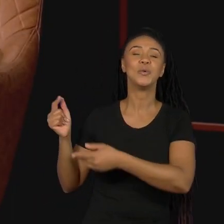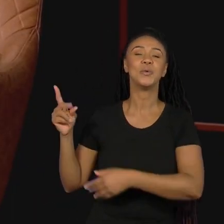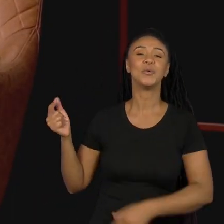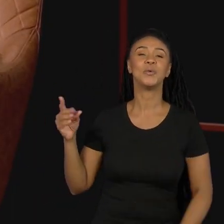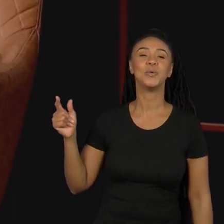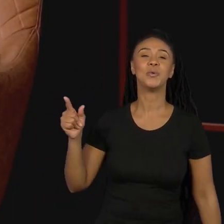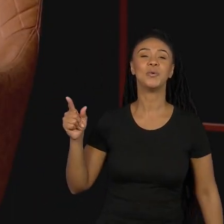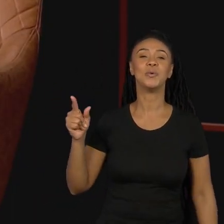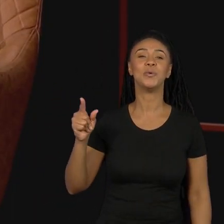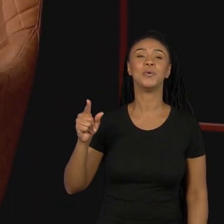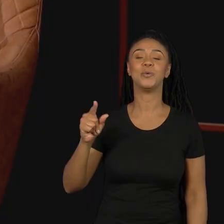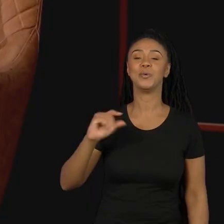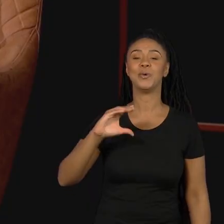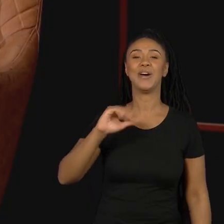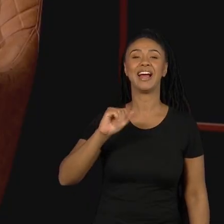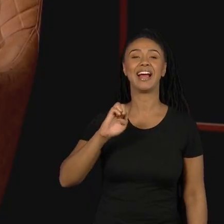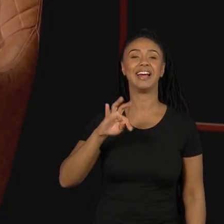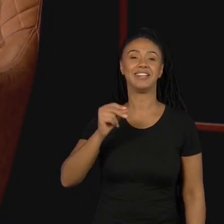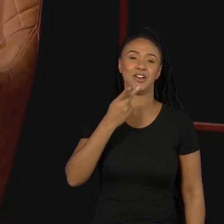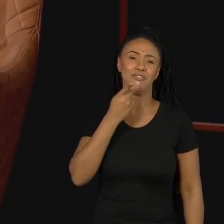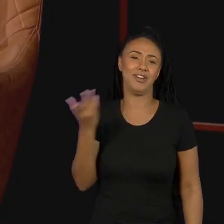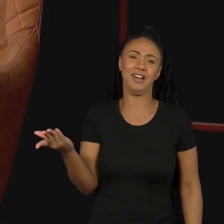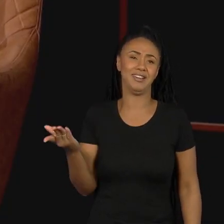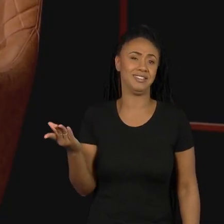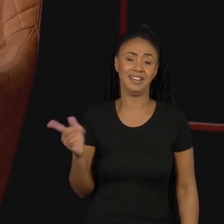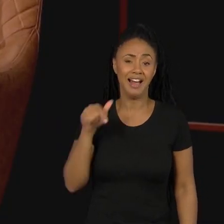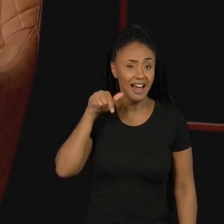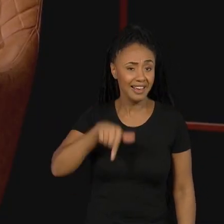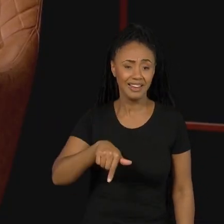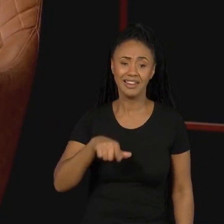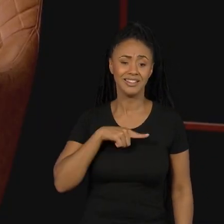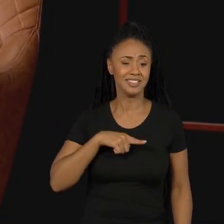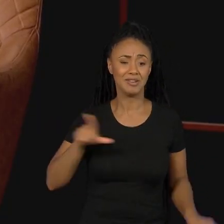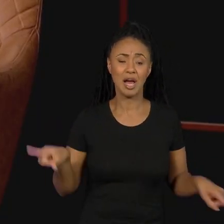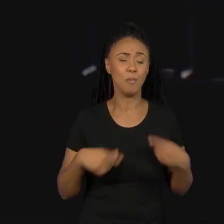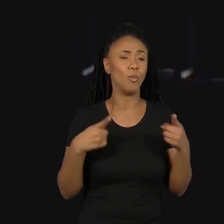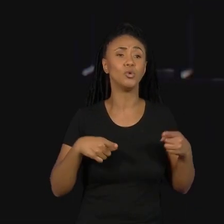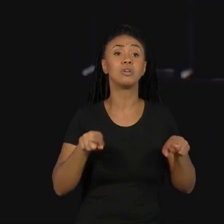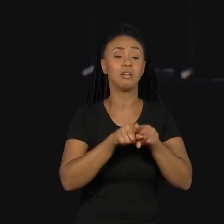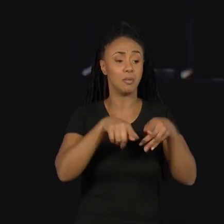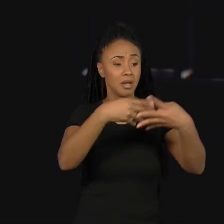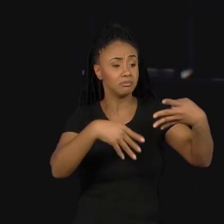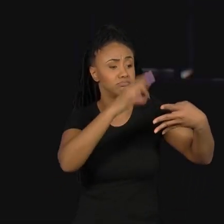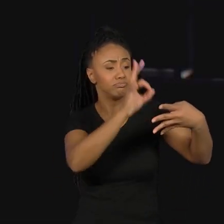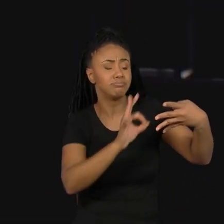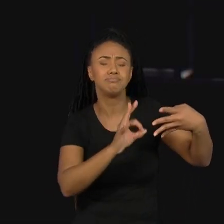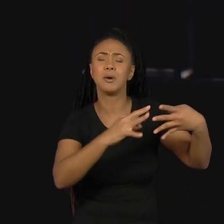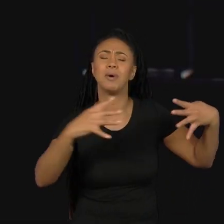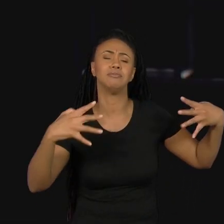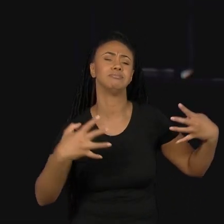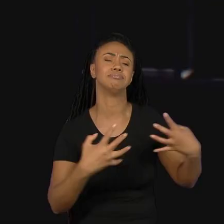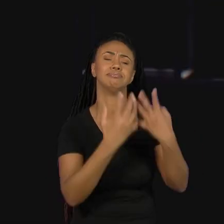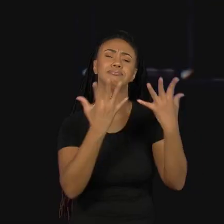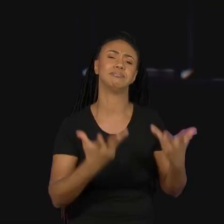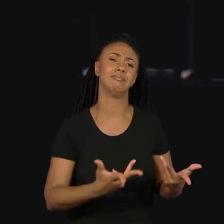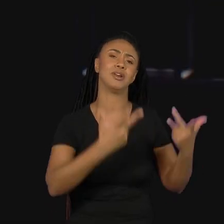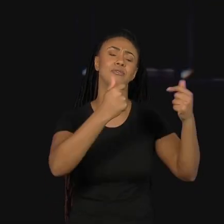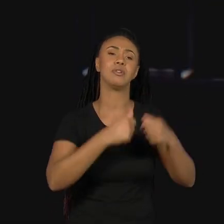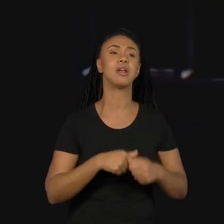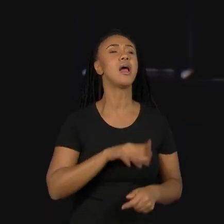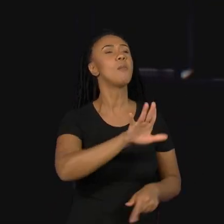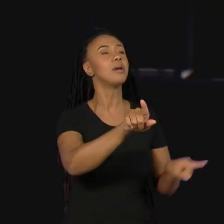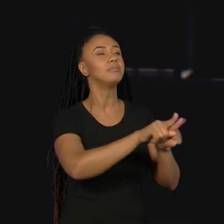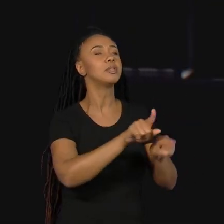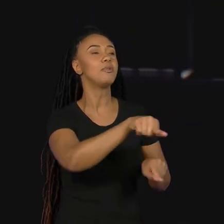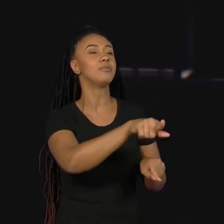Brasil é musical totalmente. Sim. E temos heróis fenomenais. Mas, num certo momento, você descobriu os clubes de jazz, né,